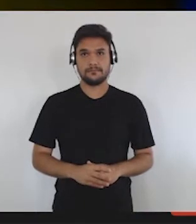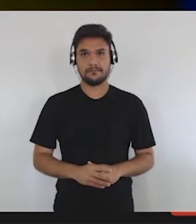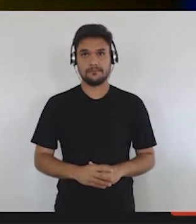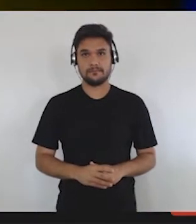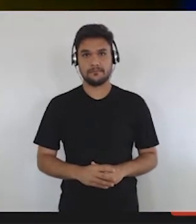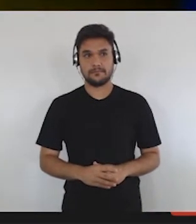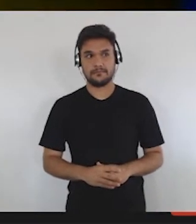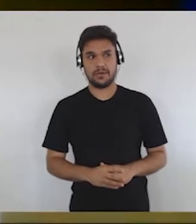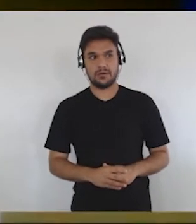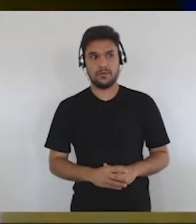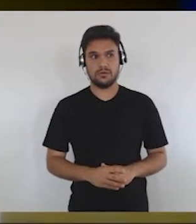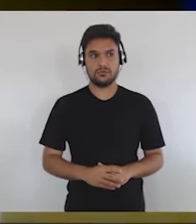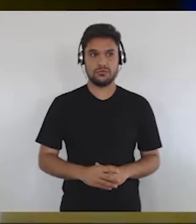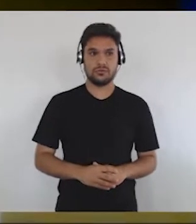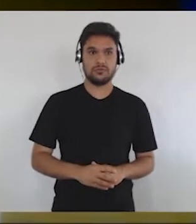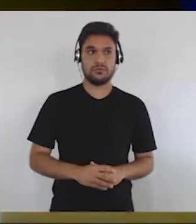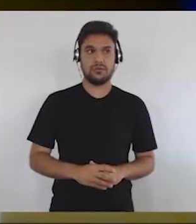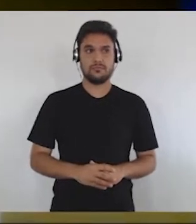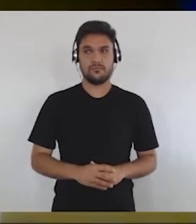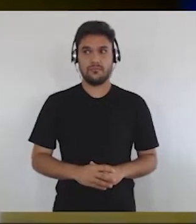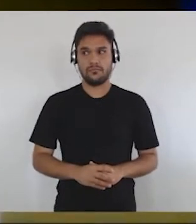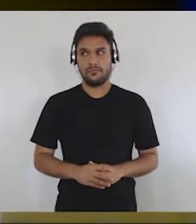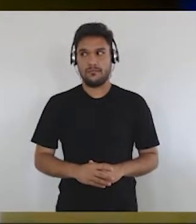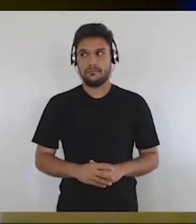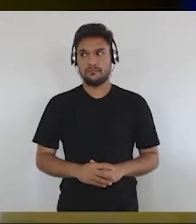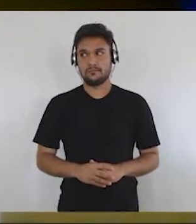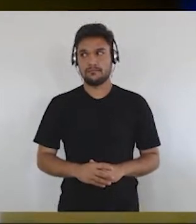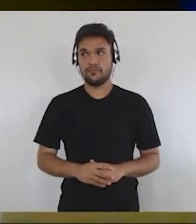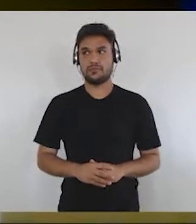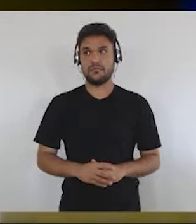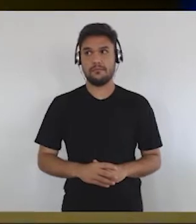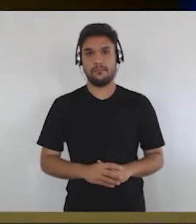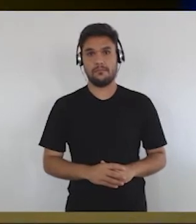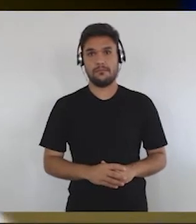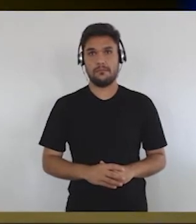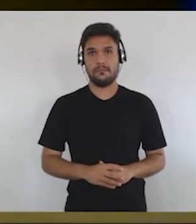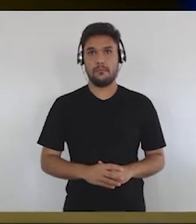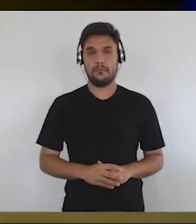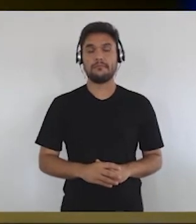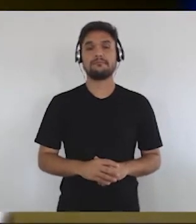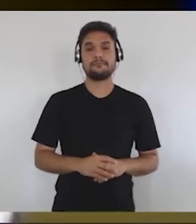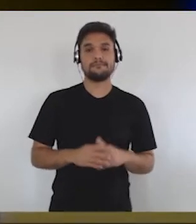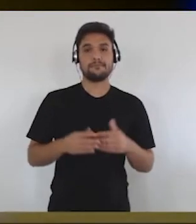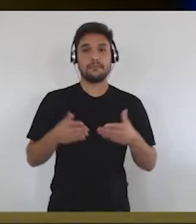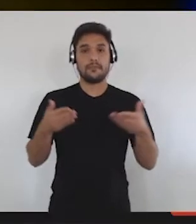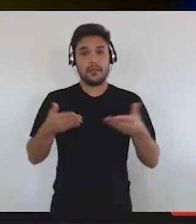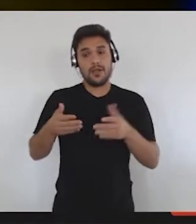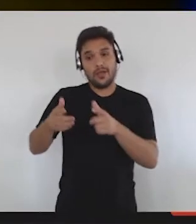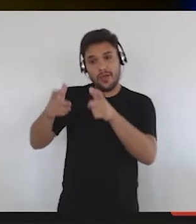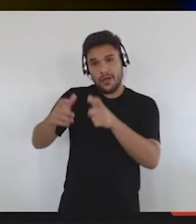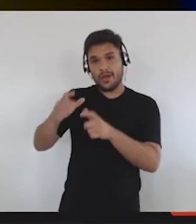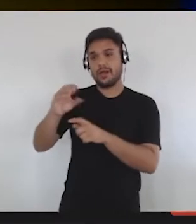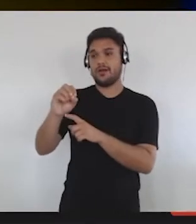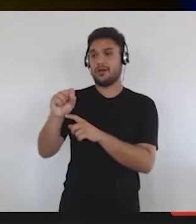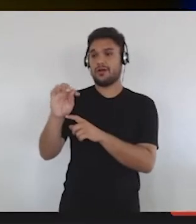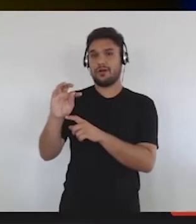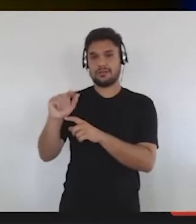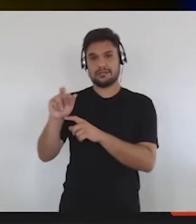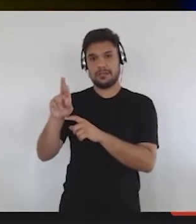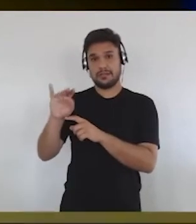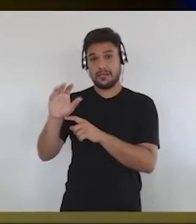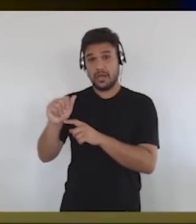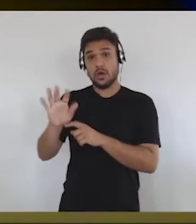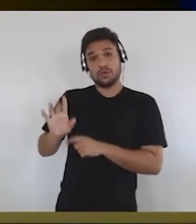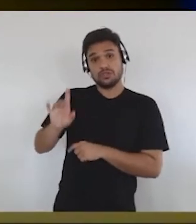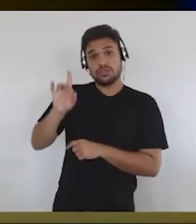confidencial de defesa, também está dos direitos humanos de São José da Costa Rica, onde se dispõe sobre o direito do